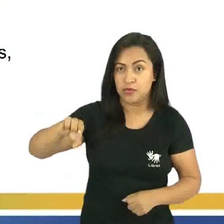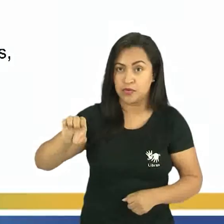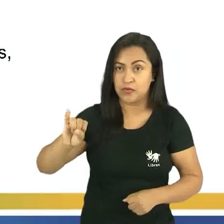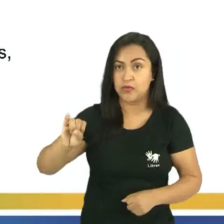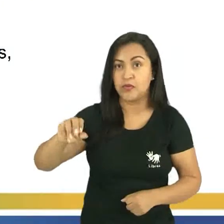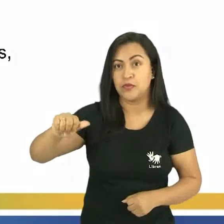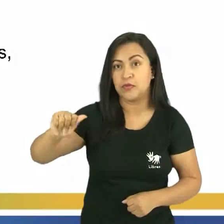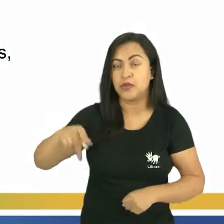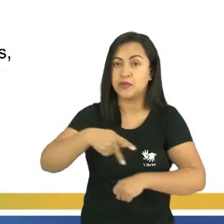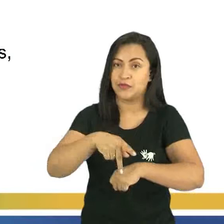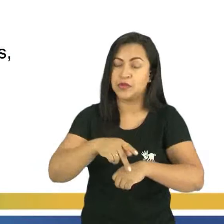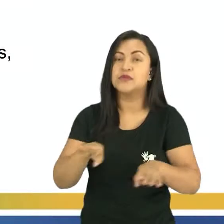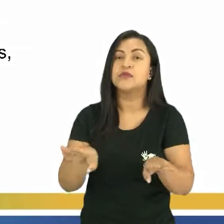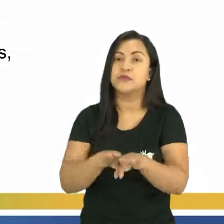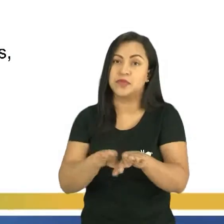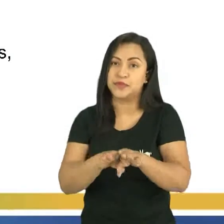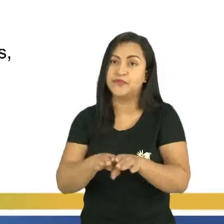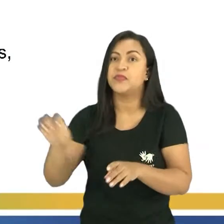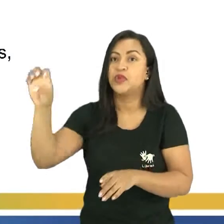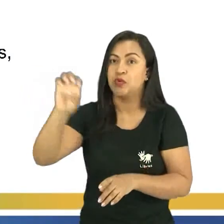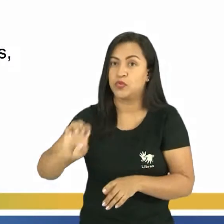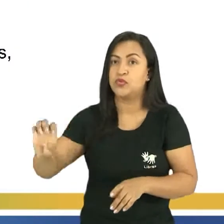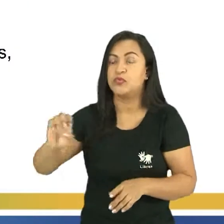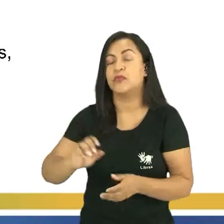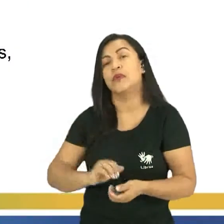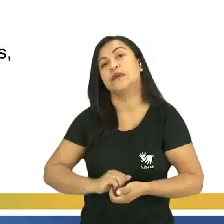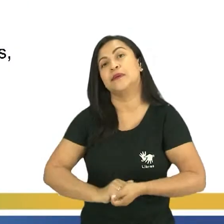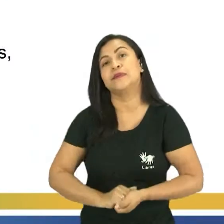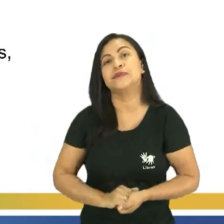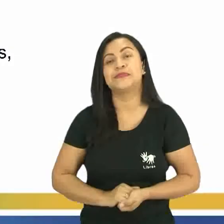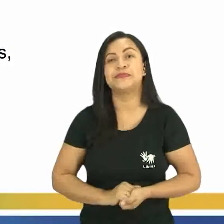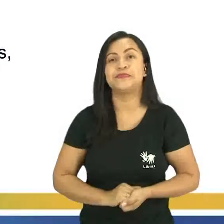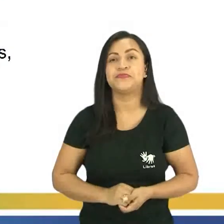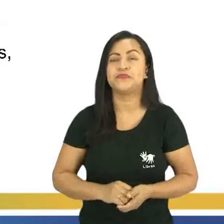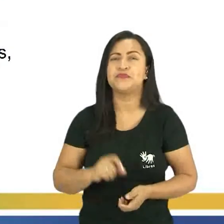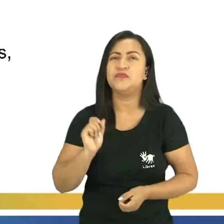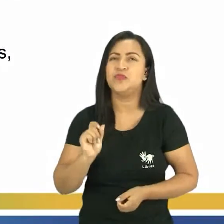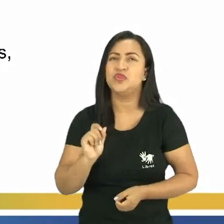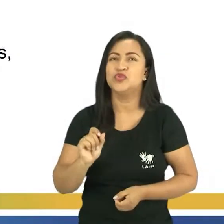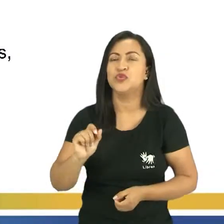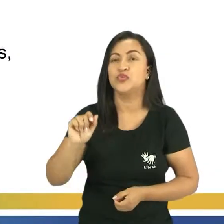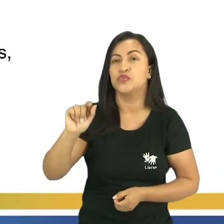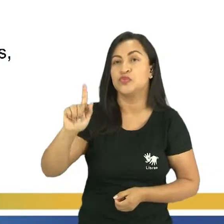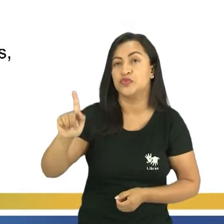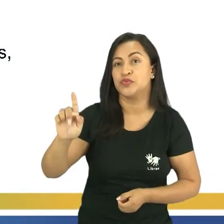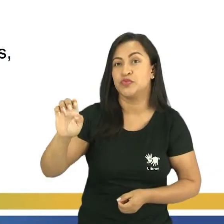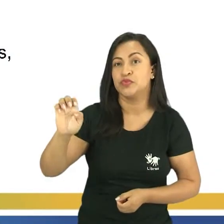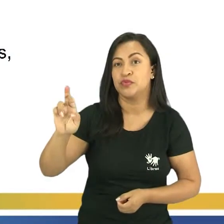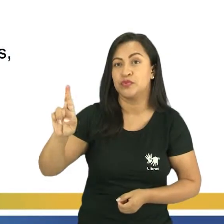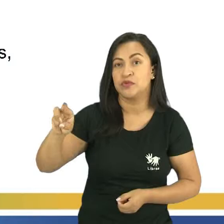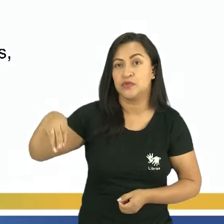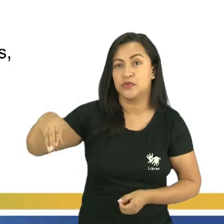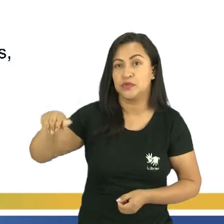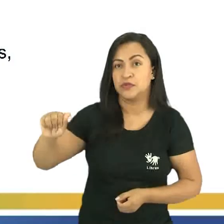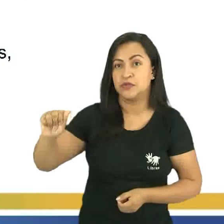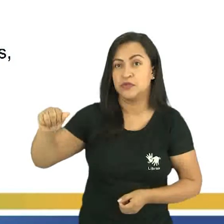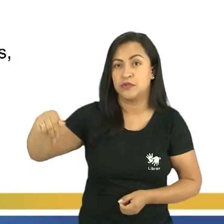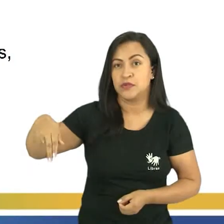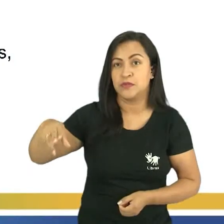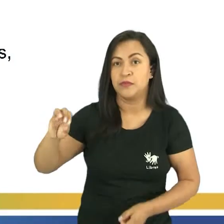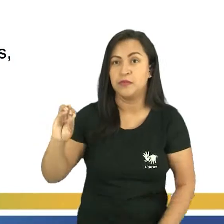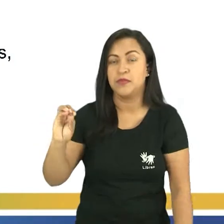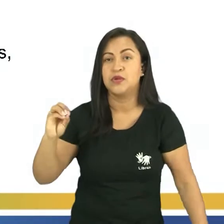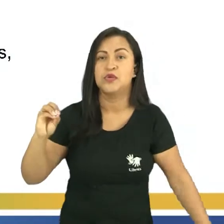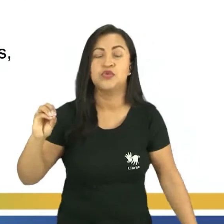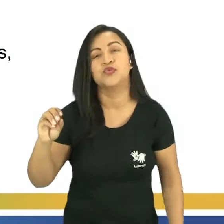Europa oriental, que você pode também chamar de latino, tá? Quem são os germânicos? Os germânicos, países que